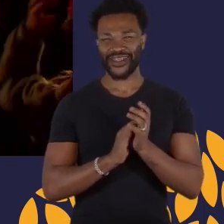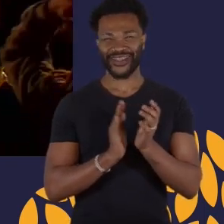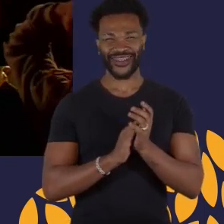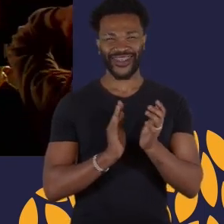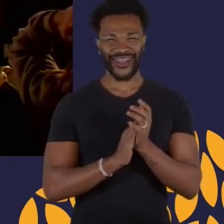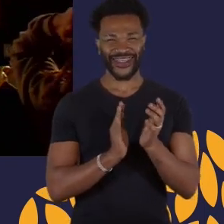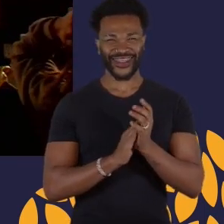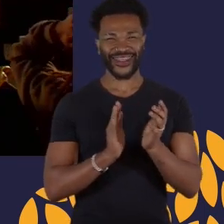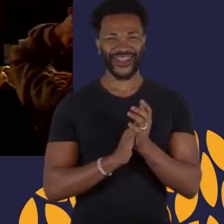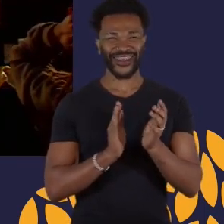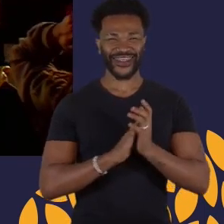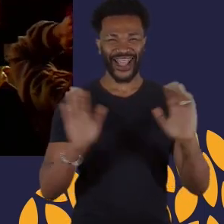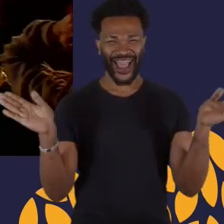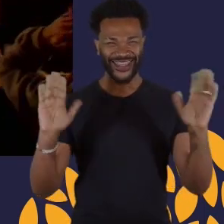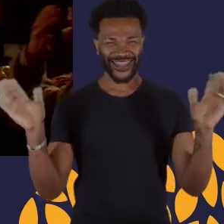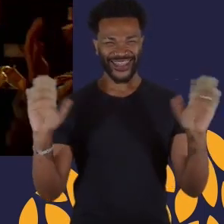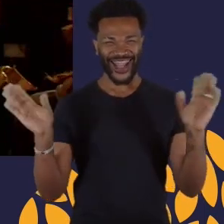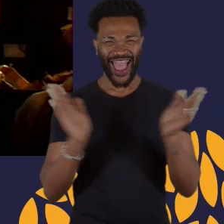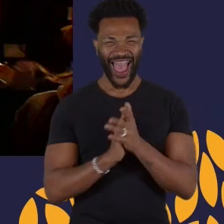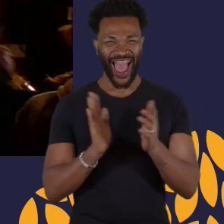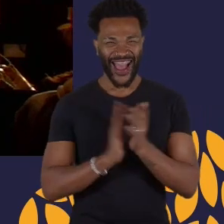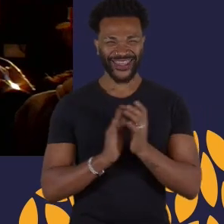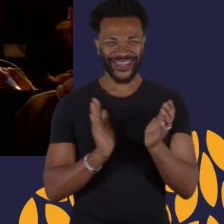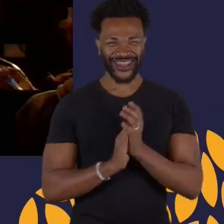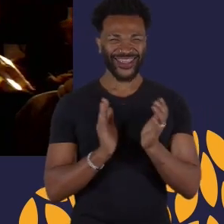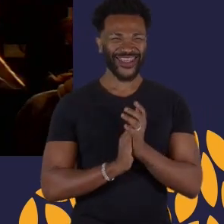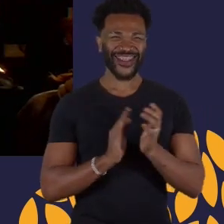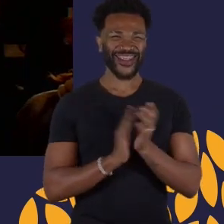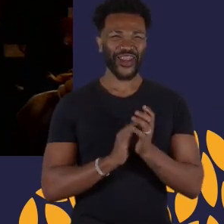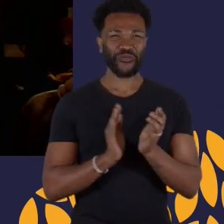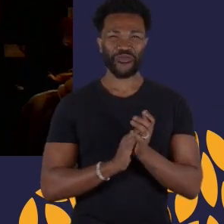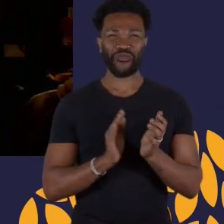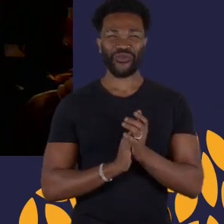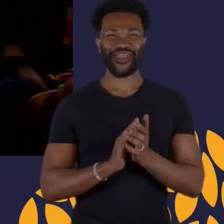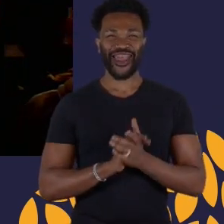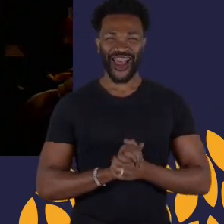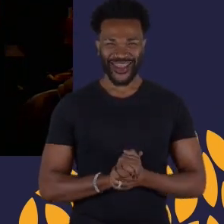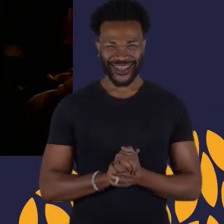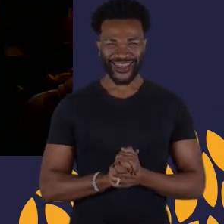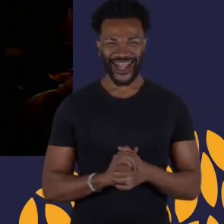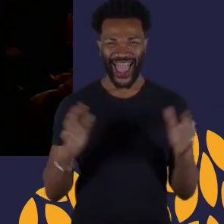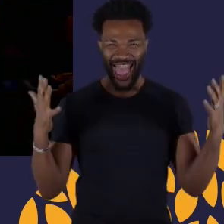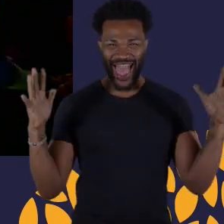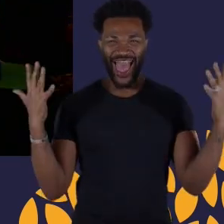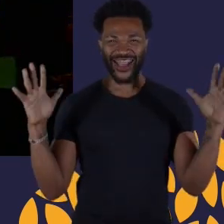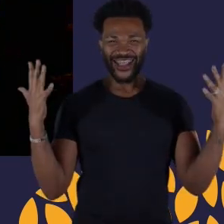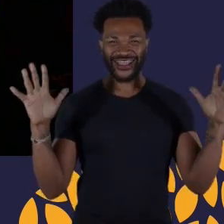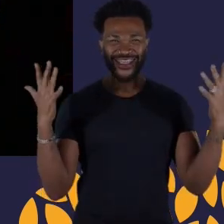Parabéns.